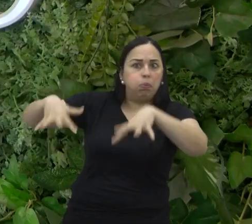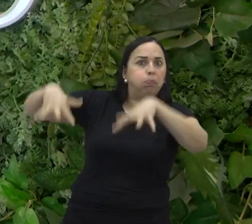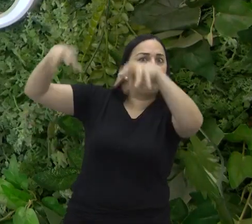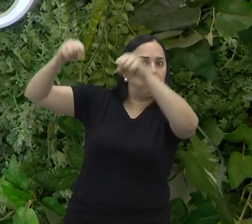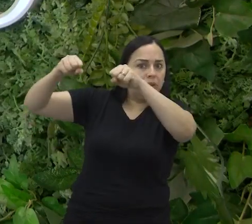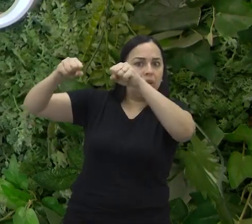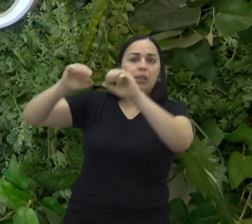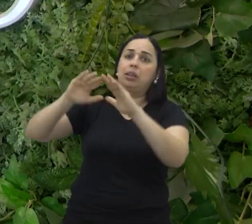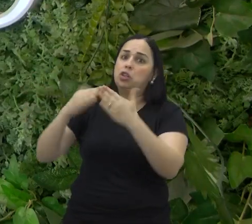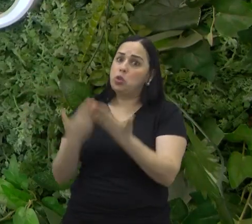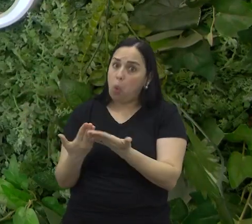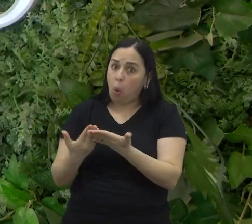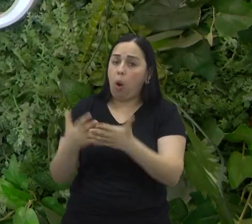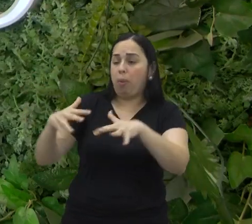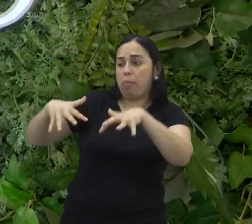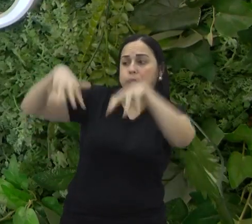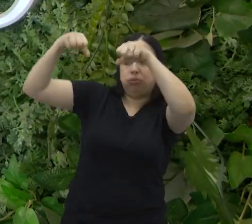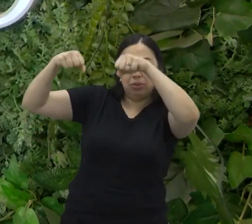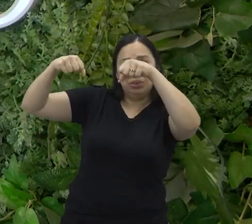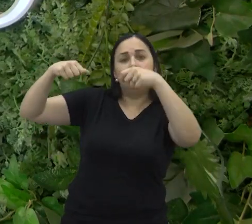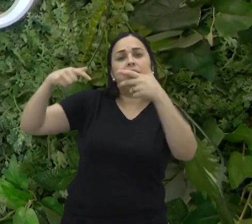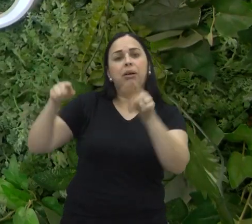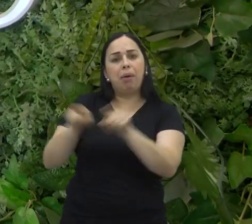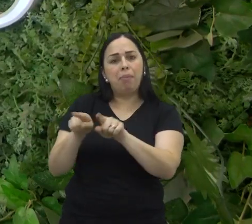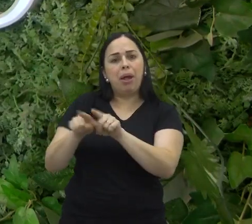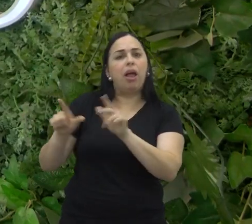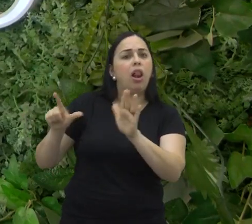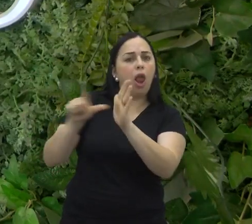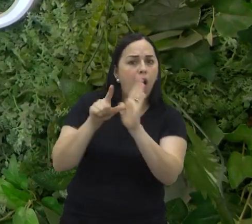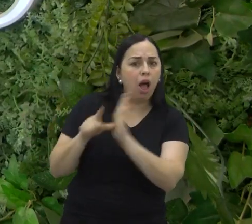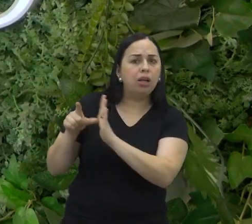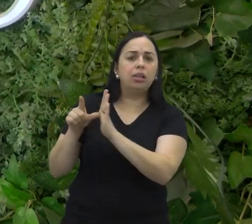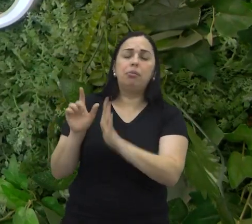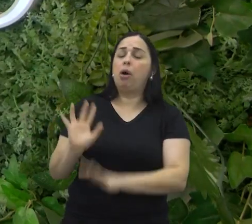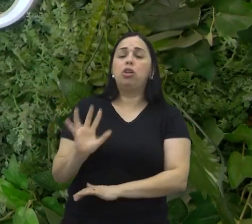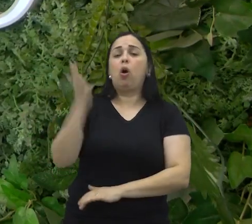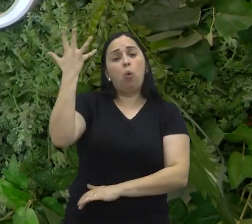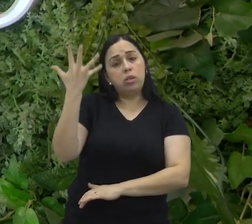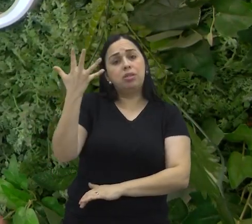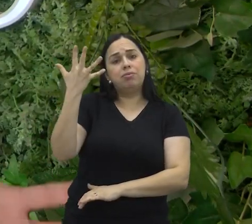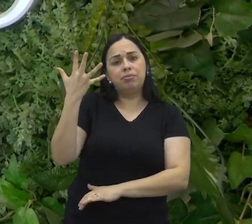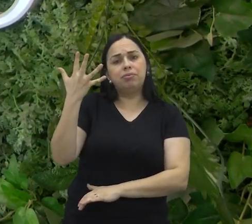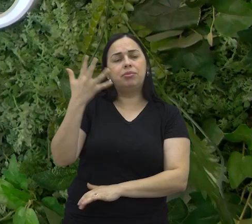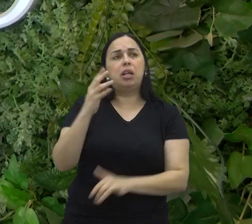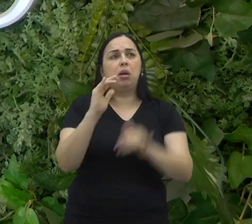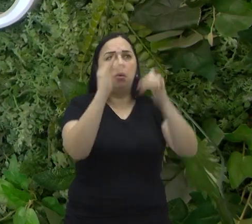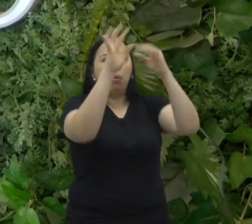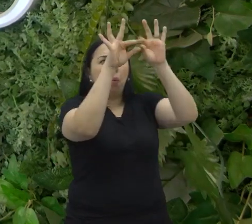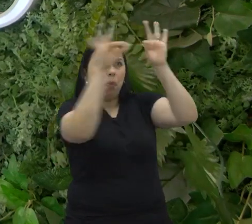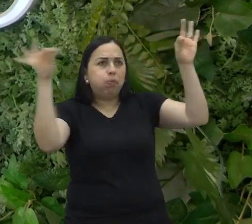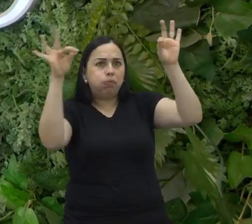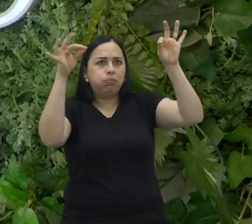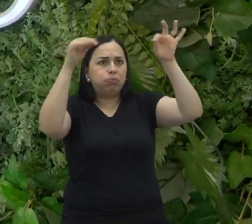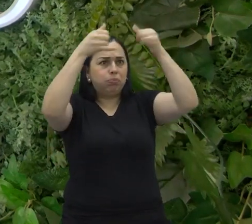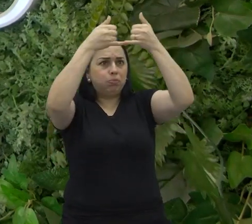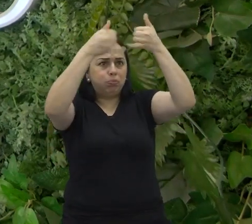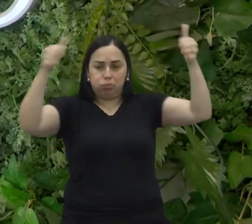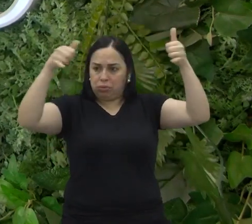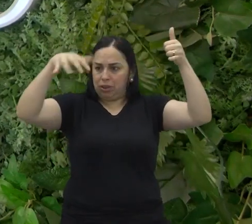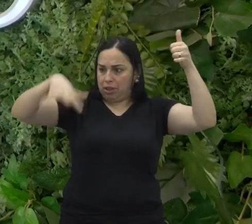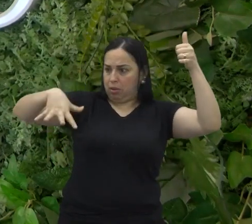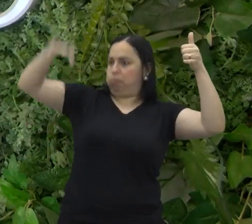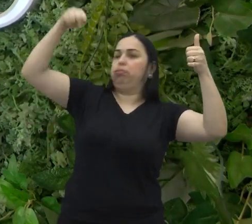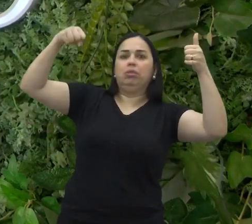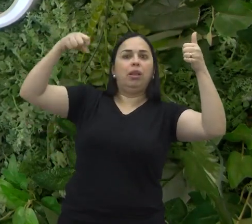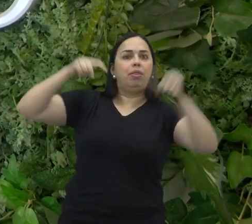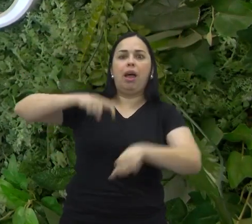vários clientes, né, que pode ser escolas, casas, comércios, pode ter o risco desse curto-circuito vir a romper